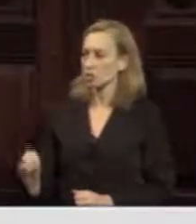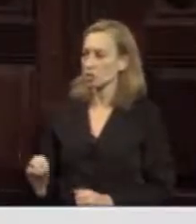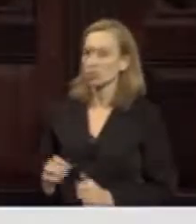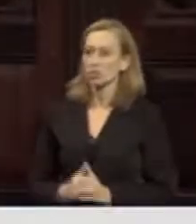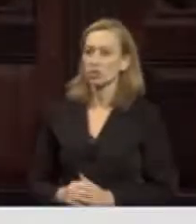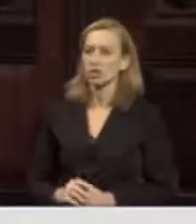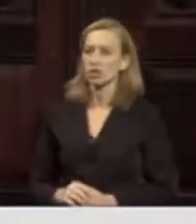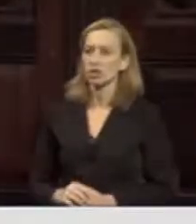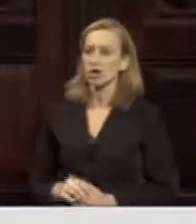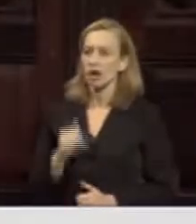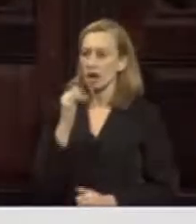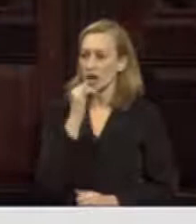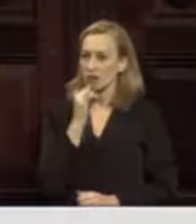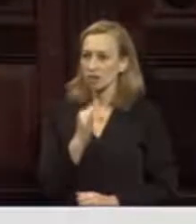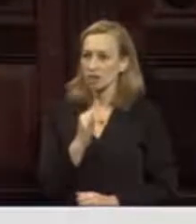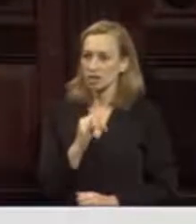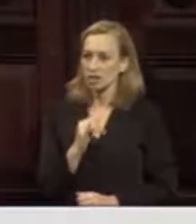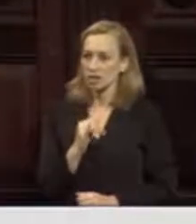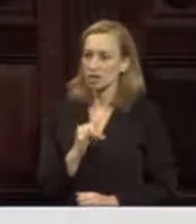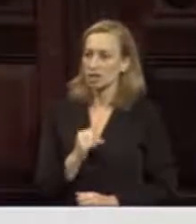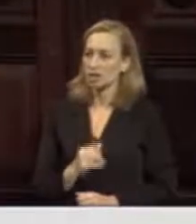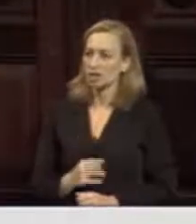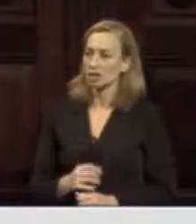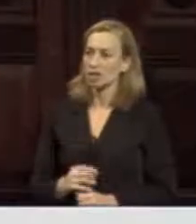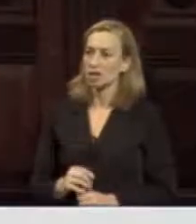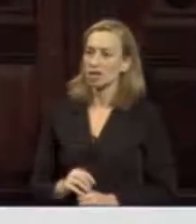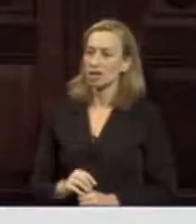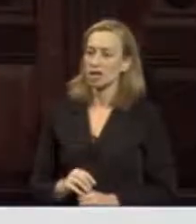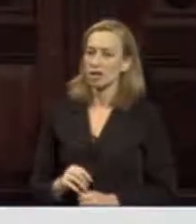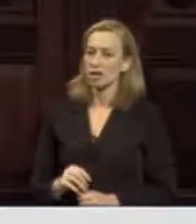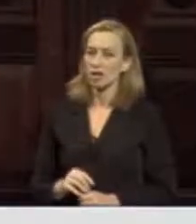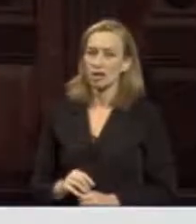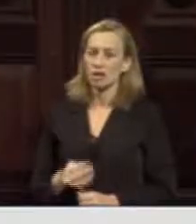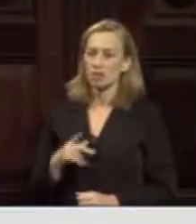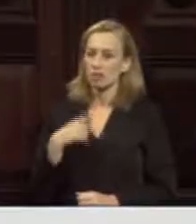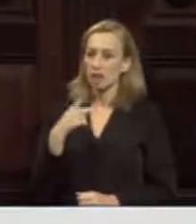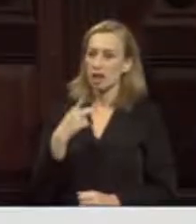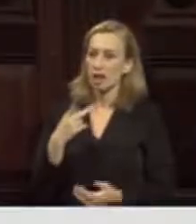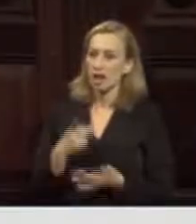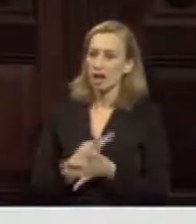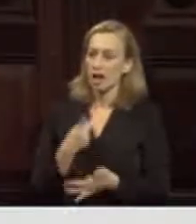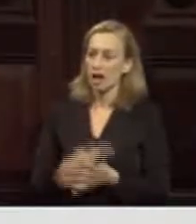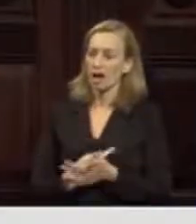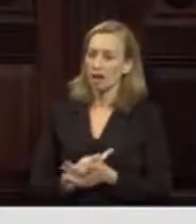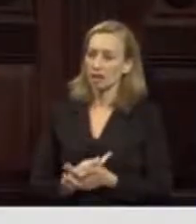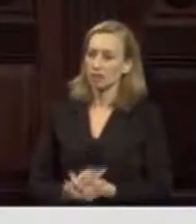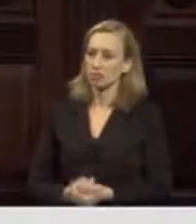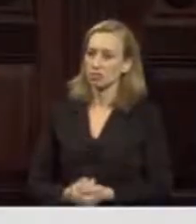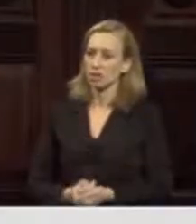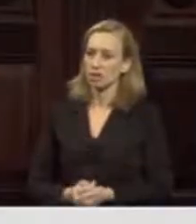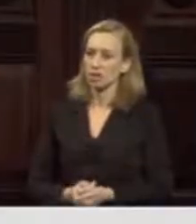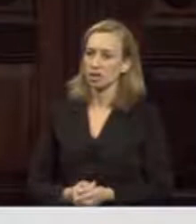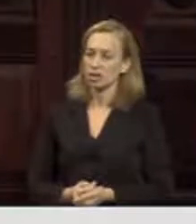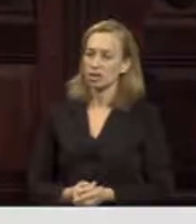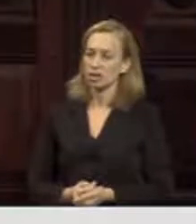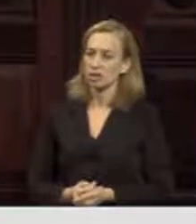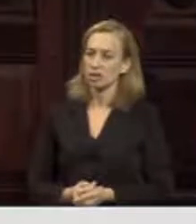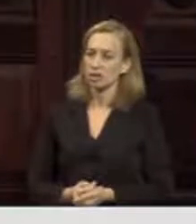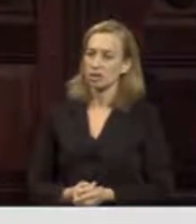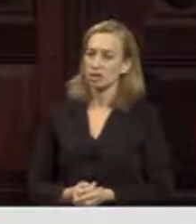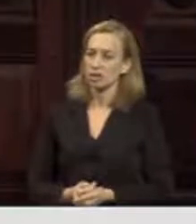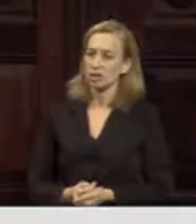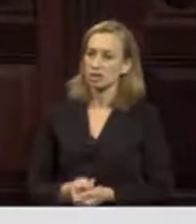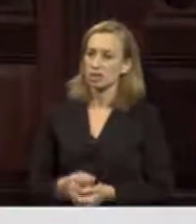Vossa Excelência é ofender as pessoas. Vossa Excelência é uma desonra para todos nós. Vossa